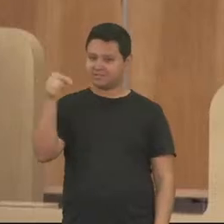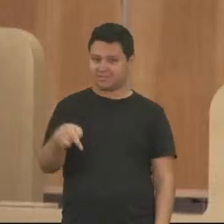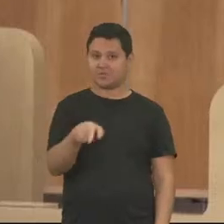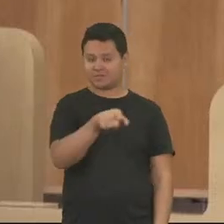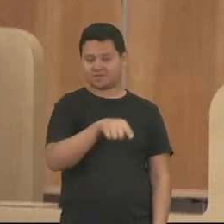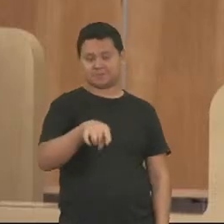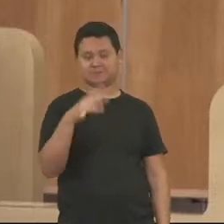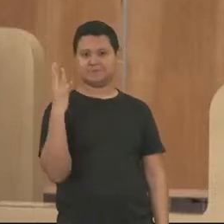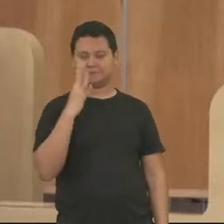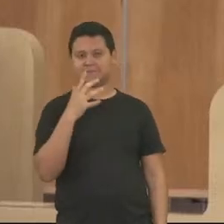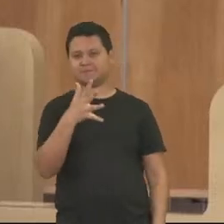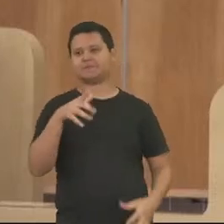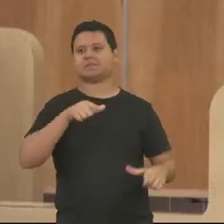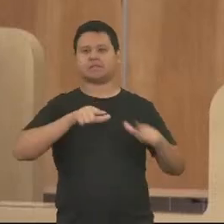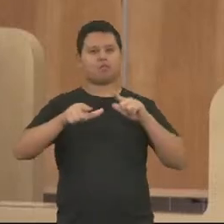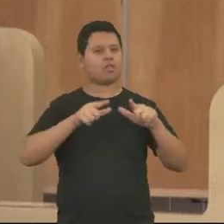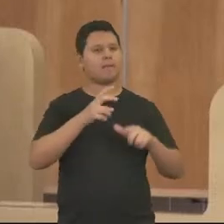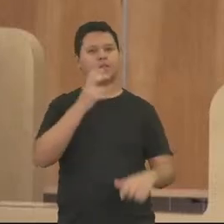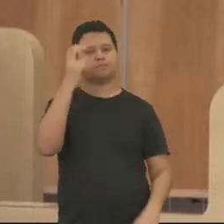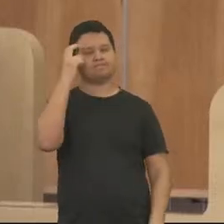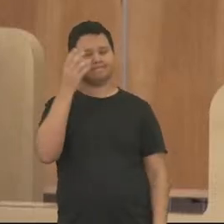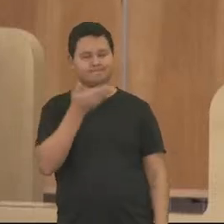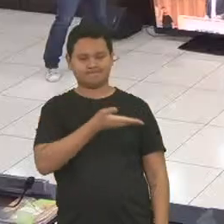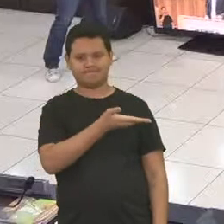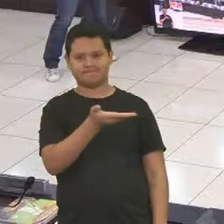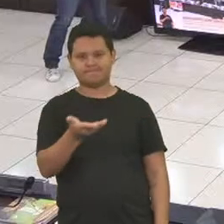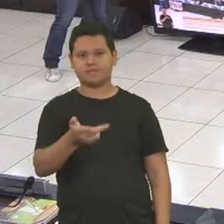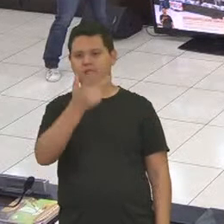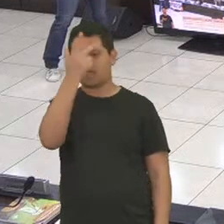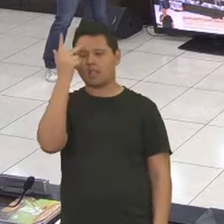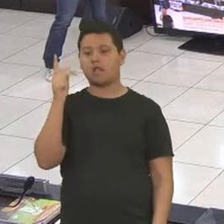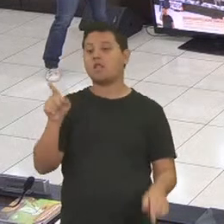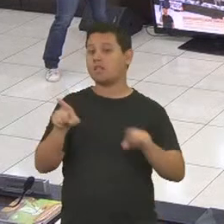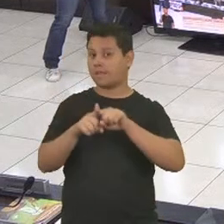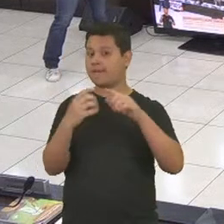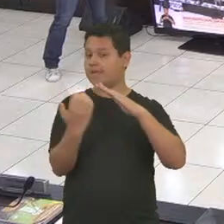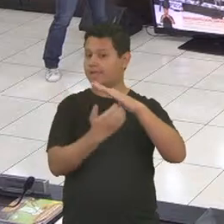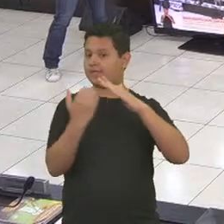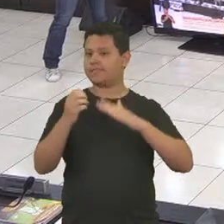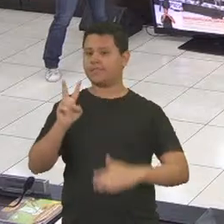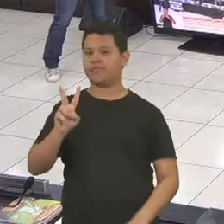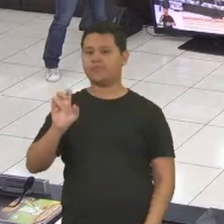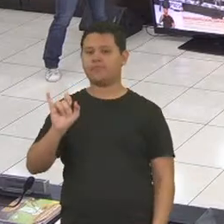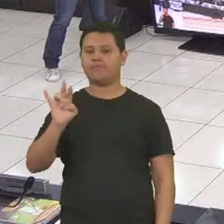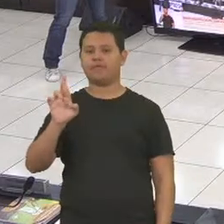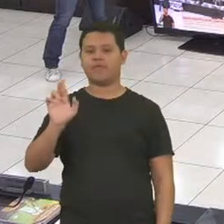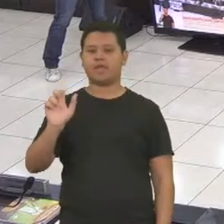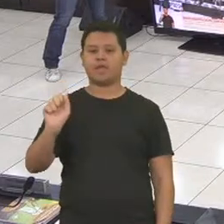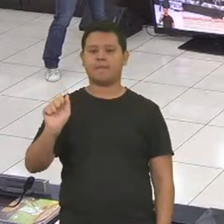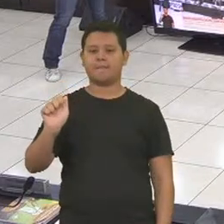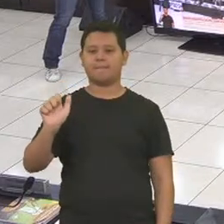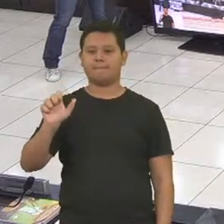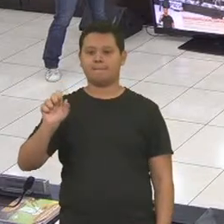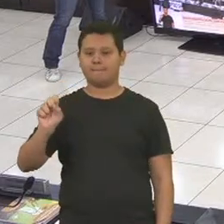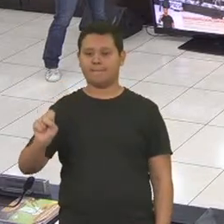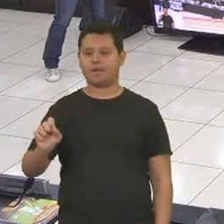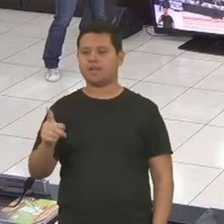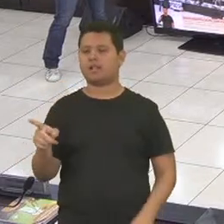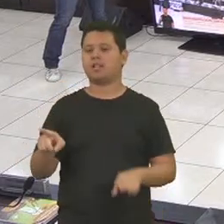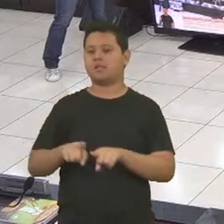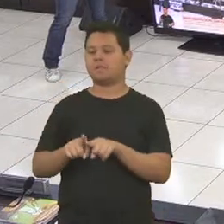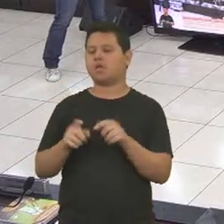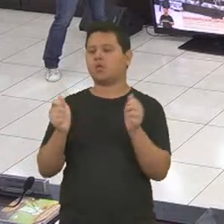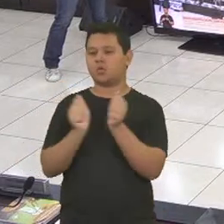galerias, os trabalhadores da cultura, o pessoal da Vibraz, uma luta que a gente acompanha há bastante tempo. Em nome do